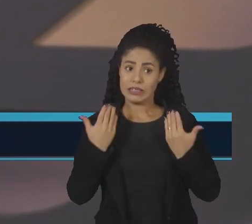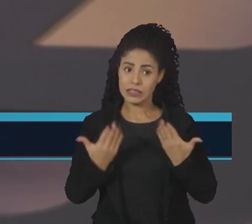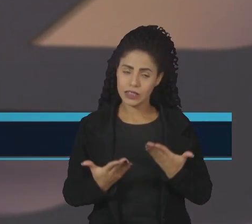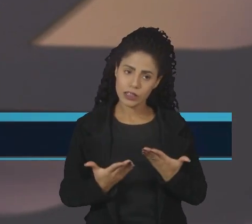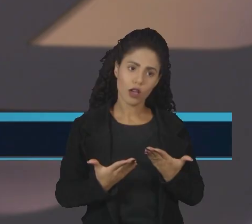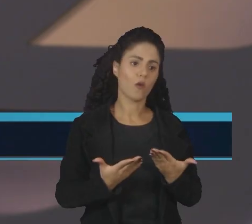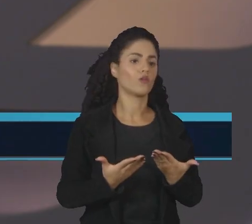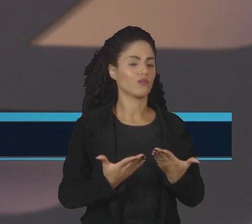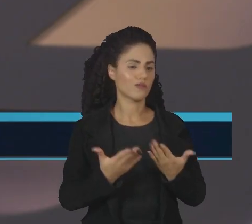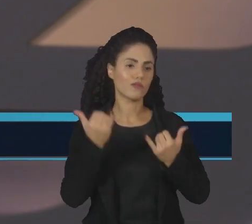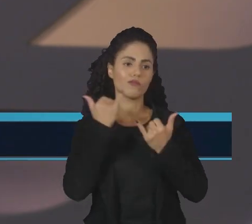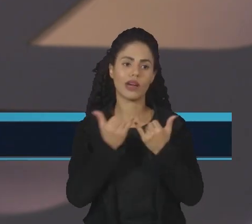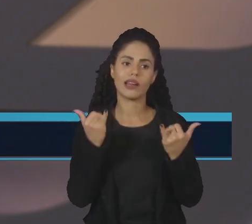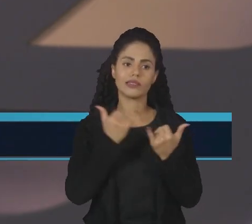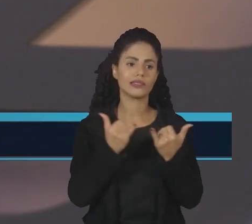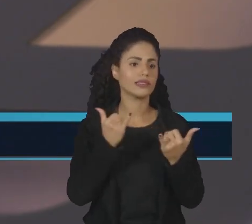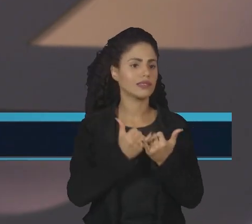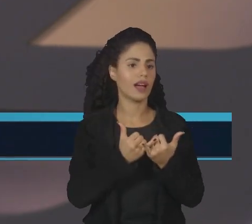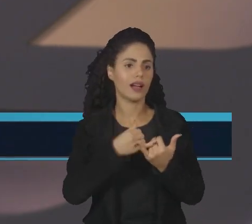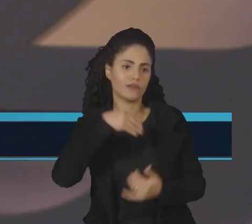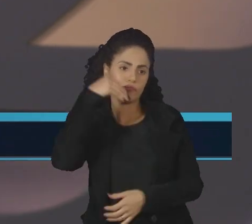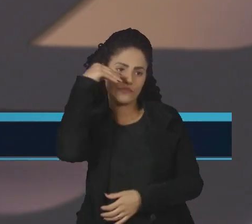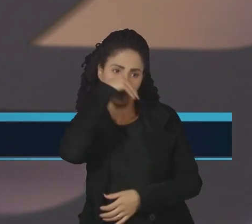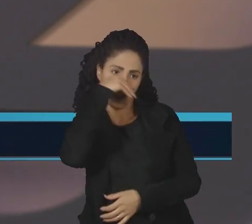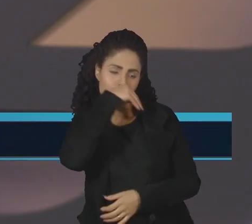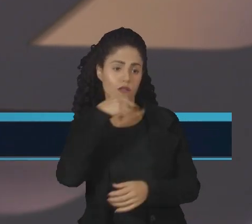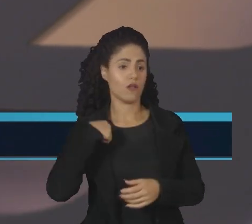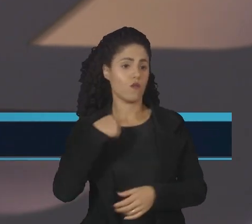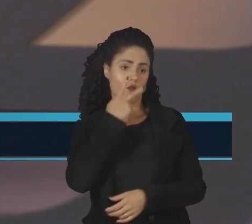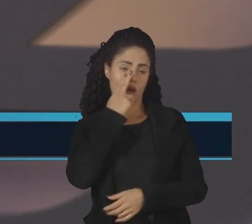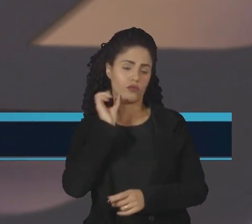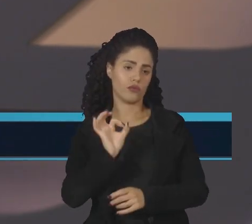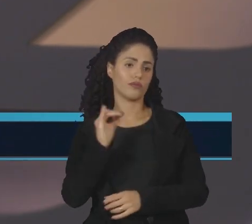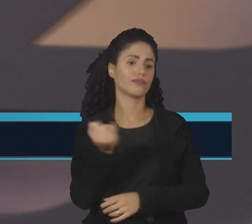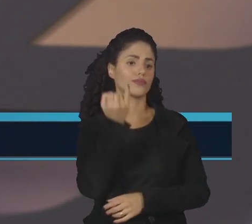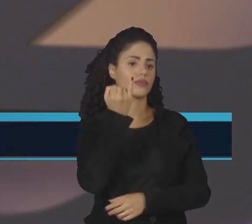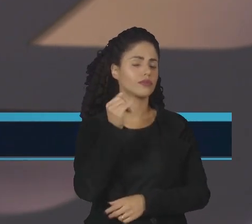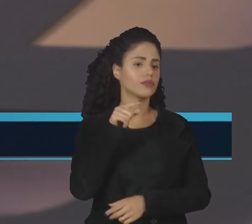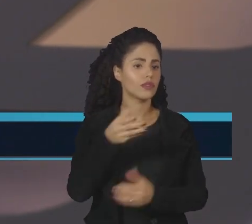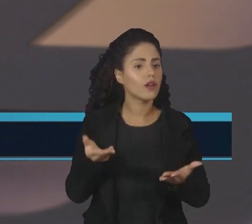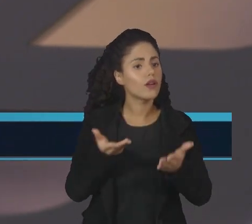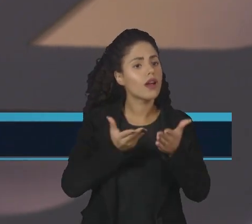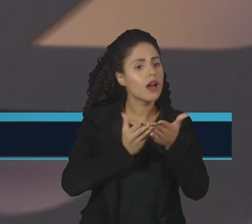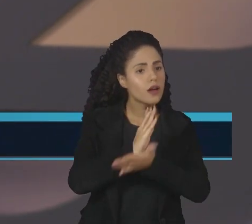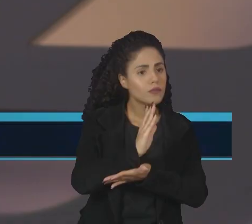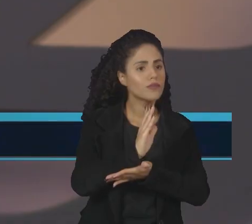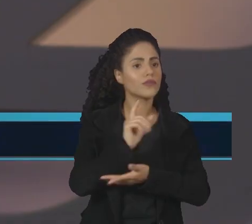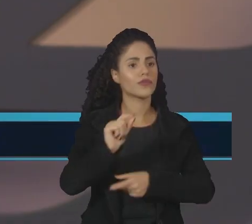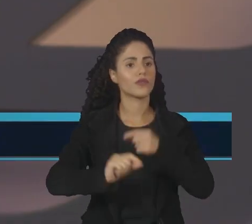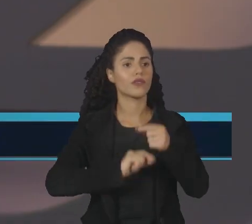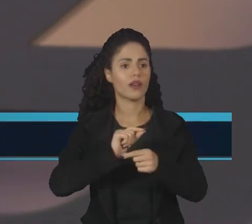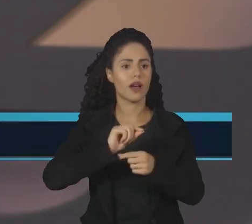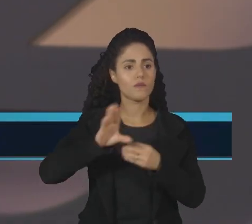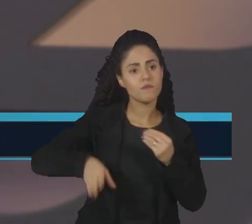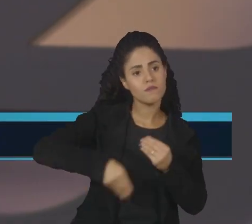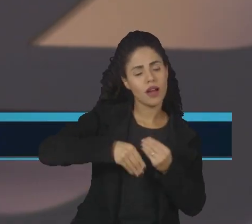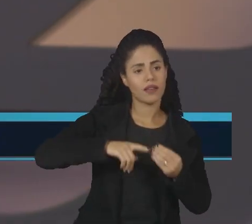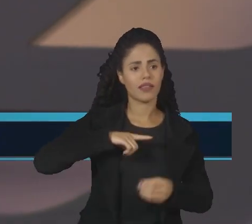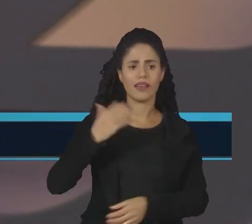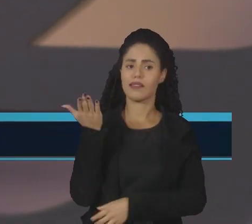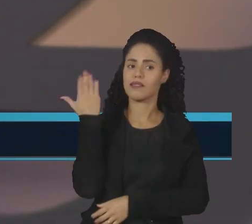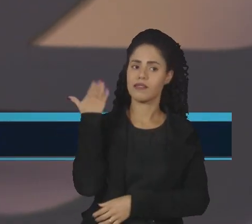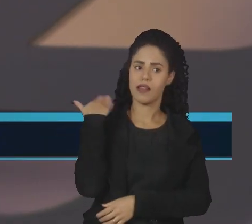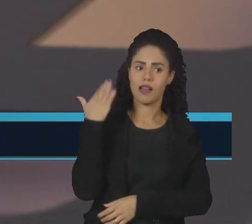possibilidade dessa disputa mesmo, né? E para mim um papel importante foi, na verdade, a aprovação da emenda impositiva lá atrás,